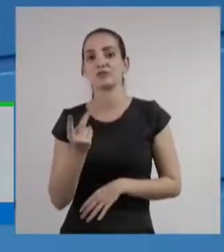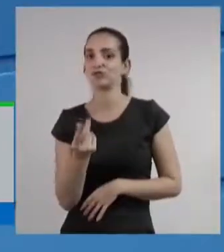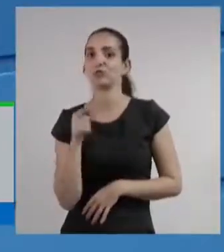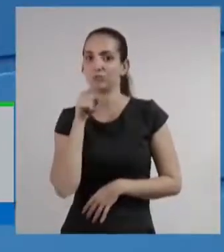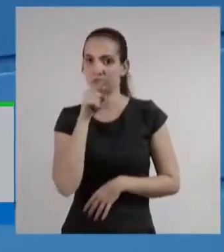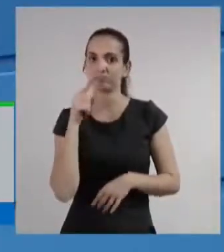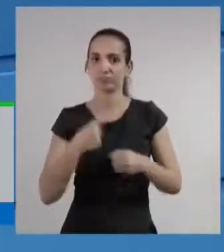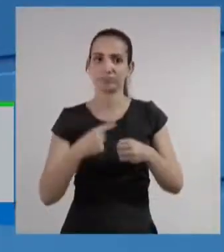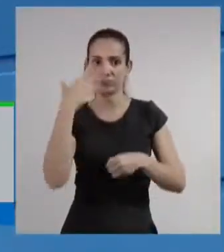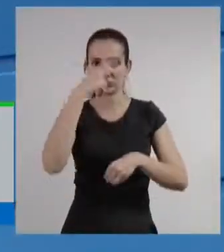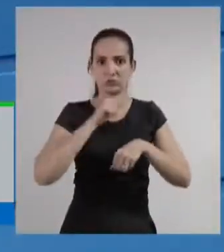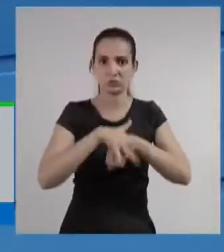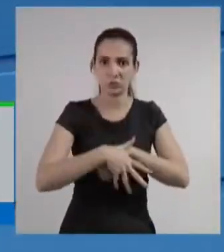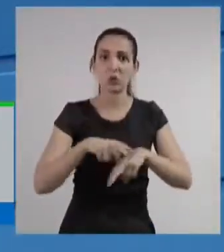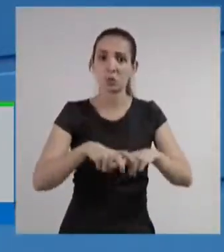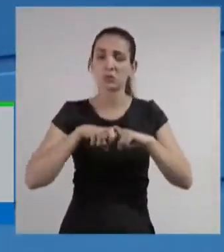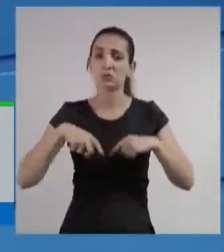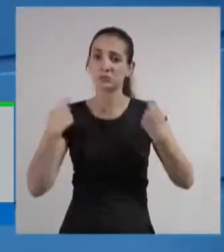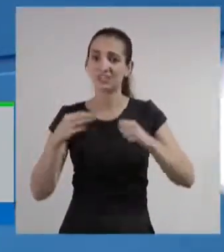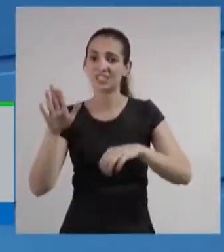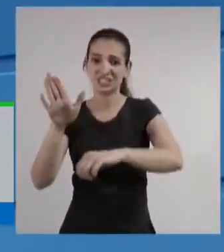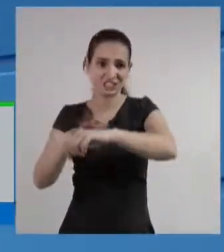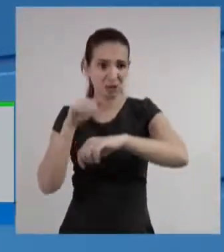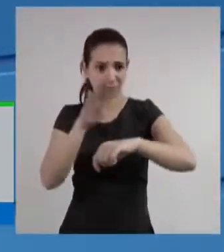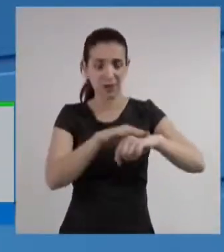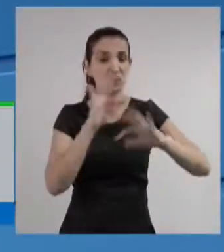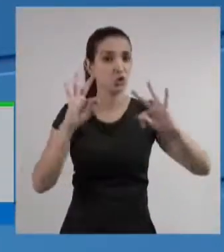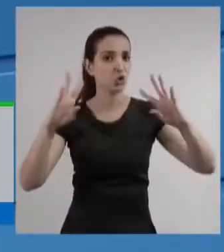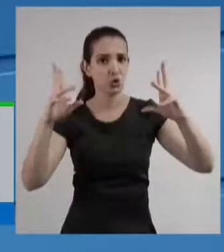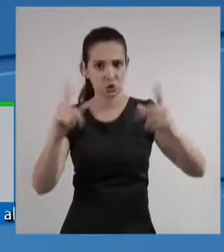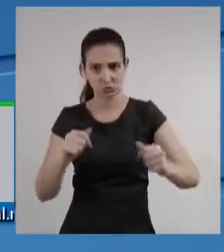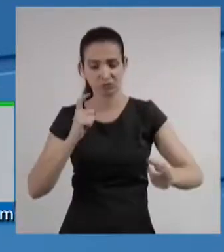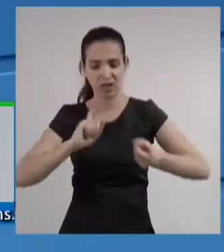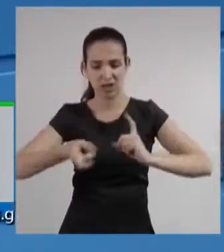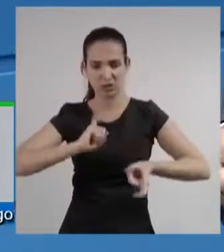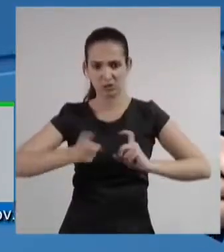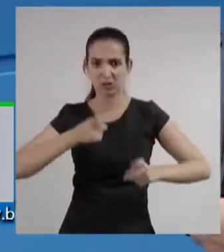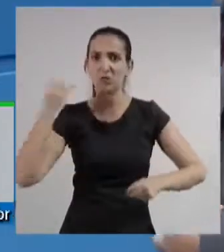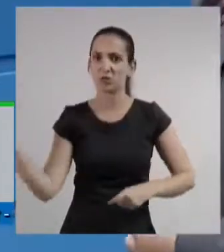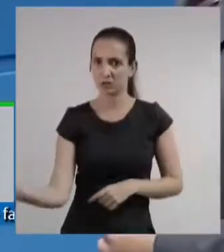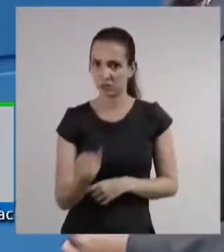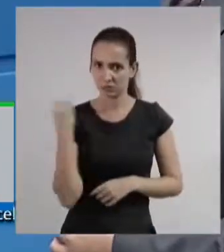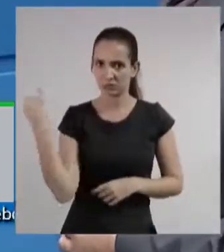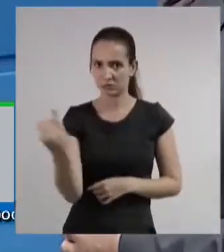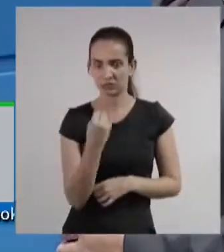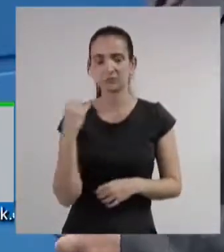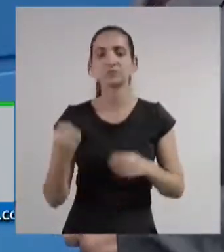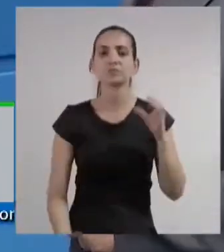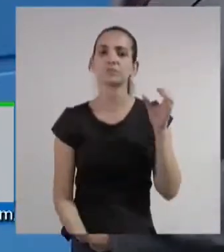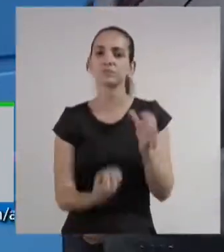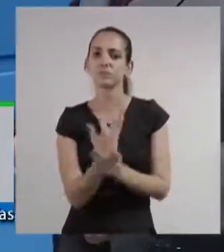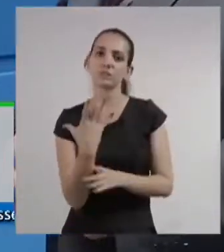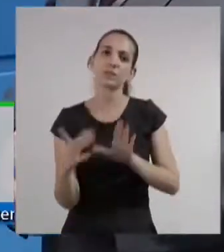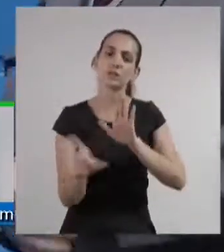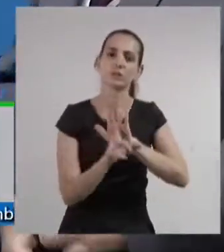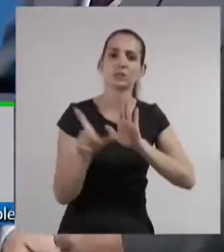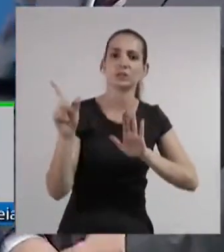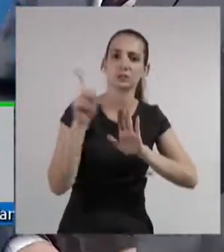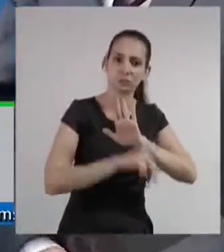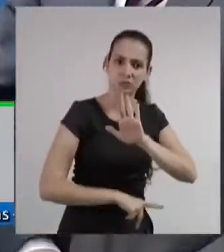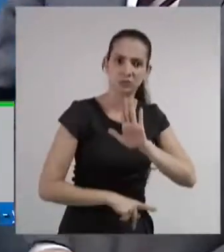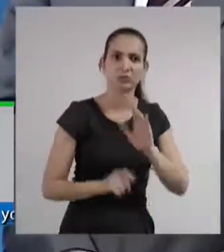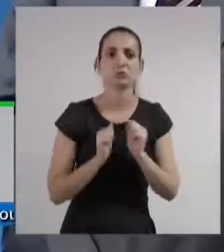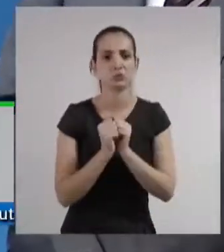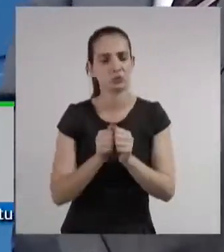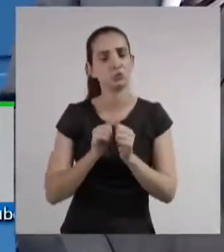sentasse numa mesa todo mundo para conversar, que isso é importante, só de criar a importância de criar um projeto de governo junto com